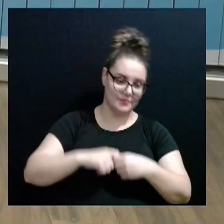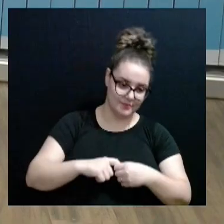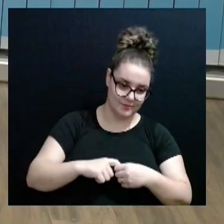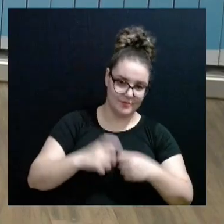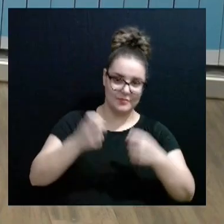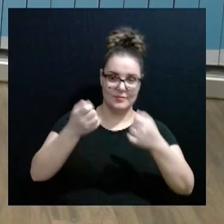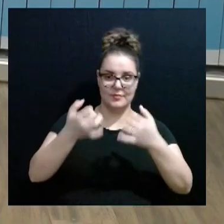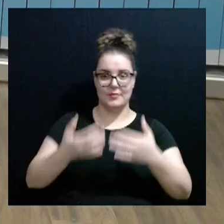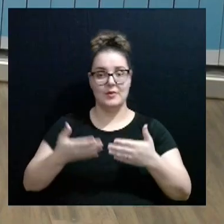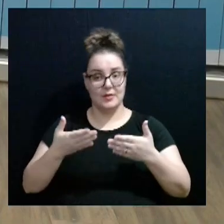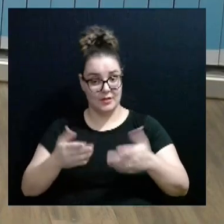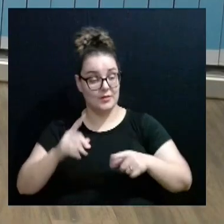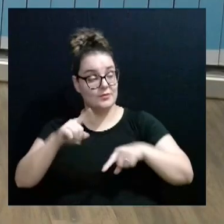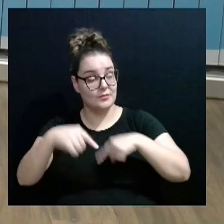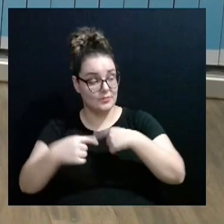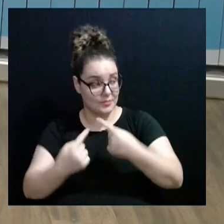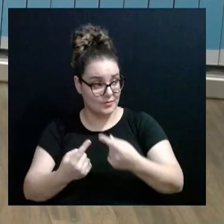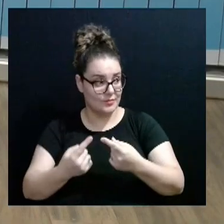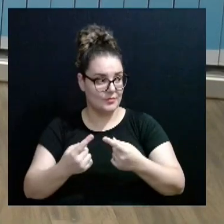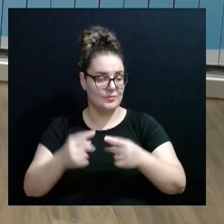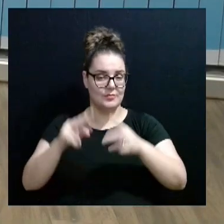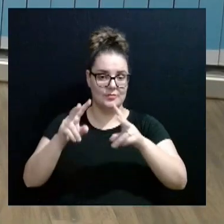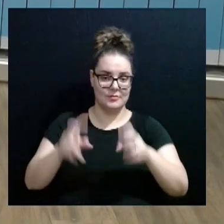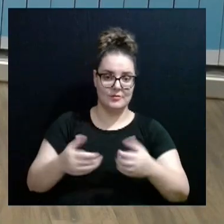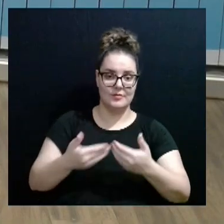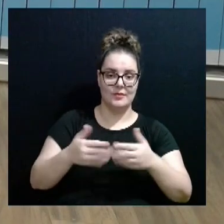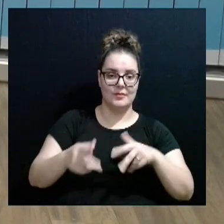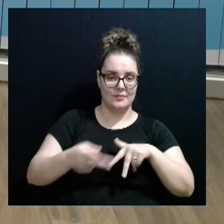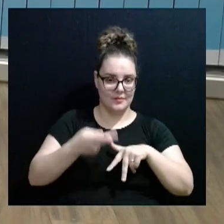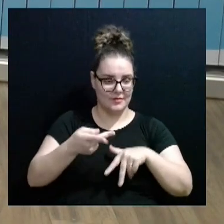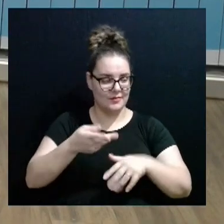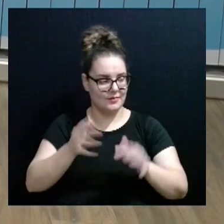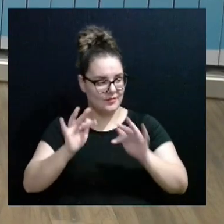também outros assuntos, e fica aberto às suas considerações finais.